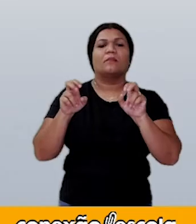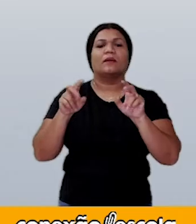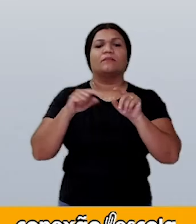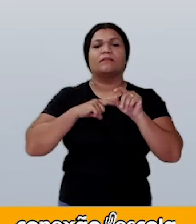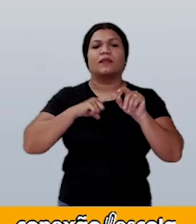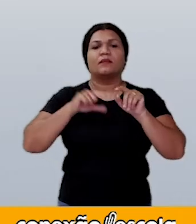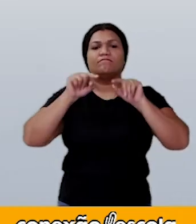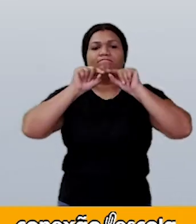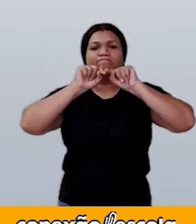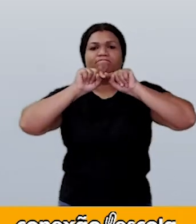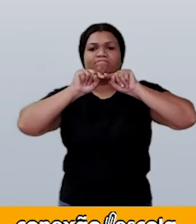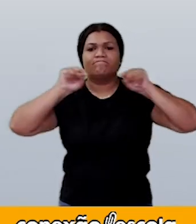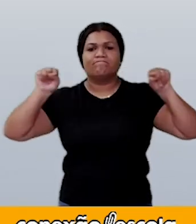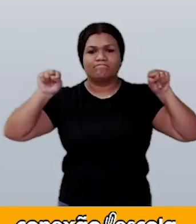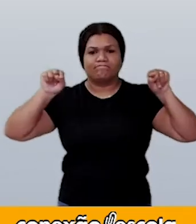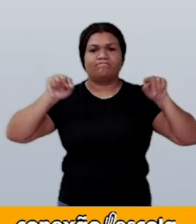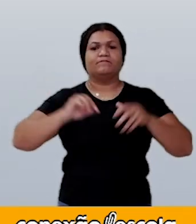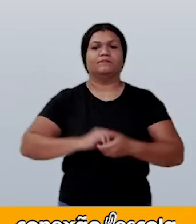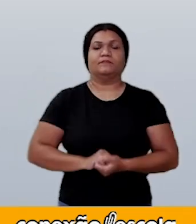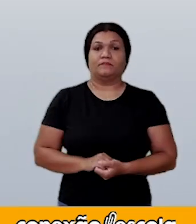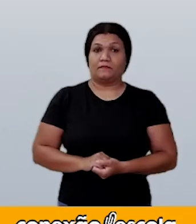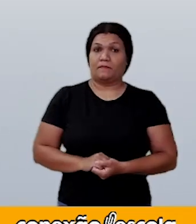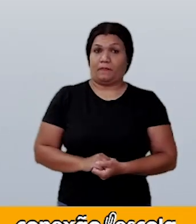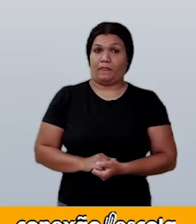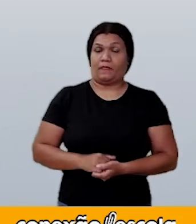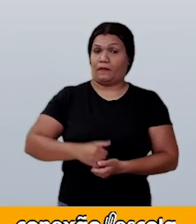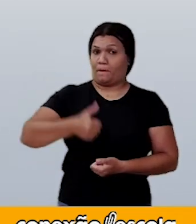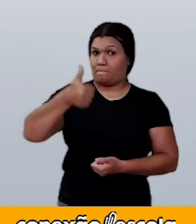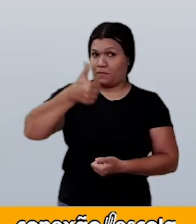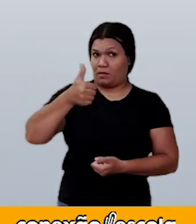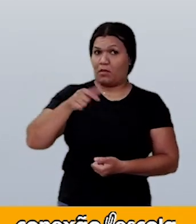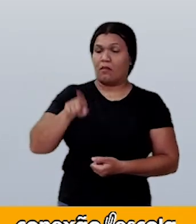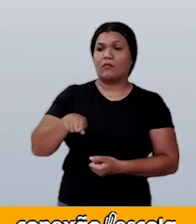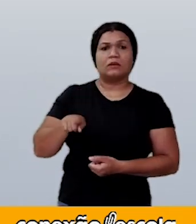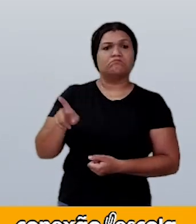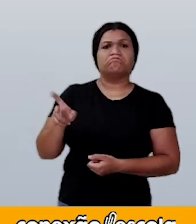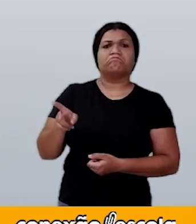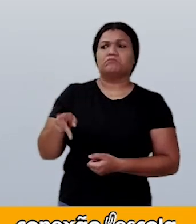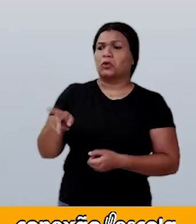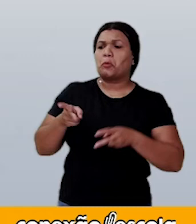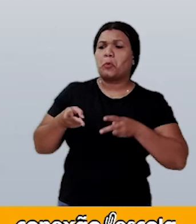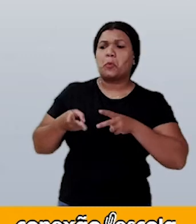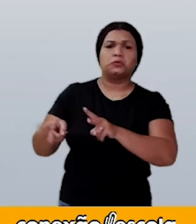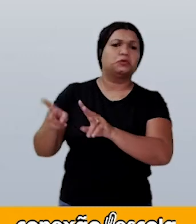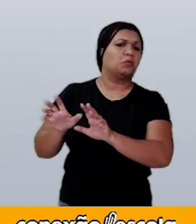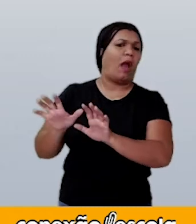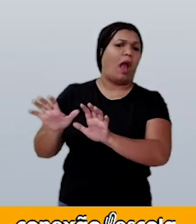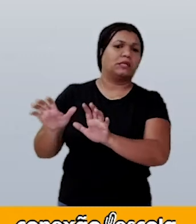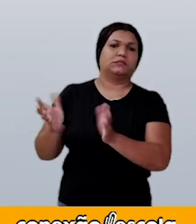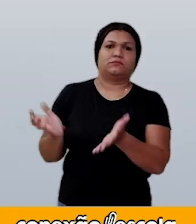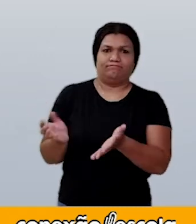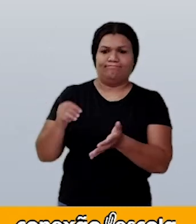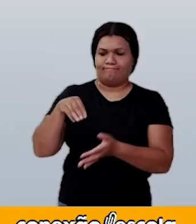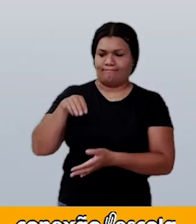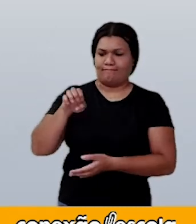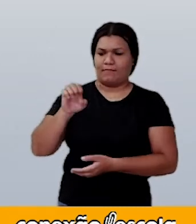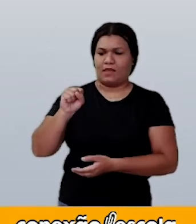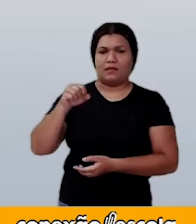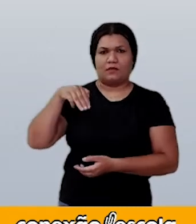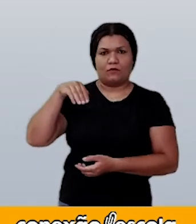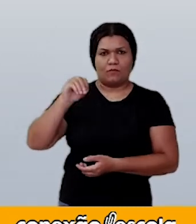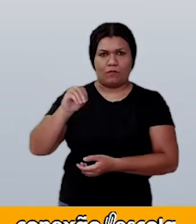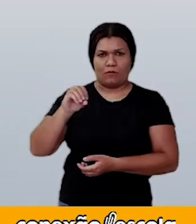grifados, sublinhados. O primeiro, que é o mesmo assim, está então fazendo uma